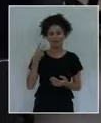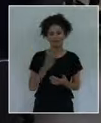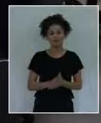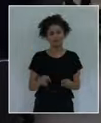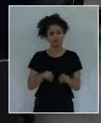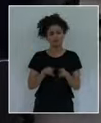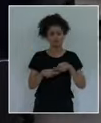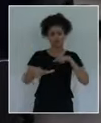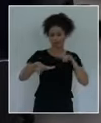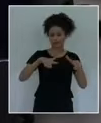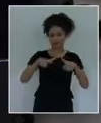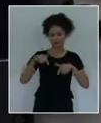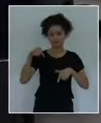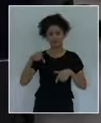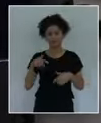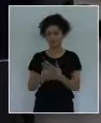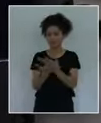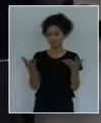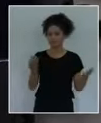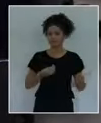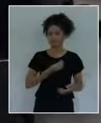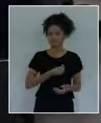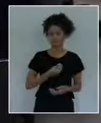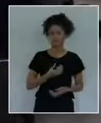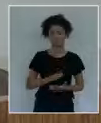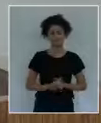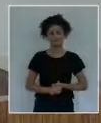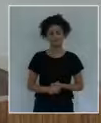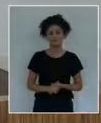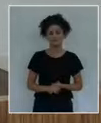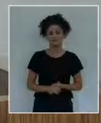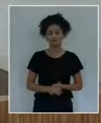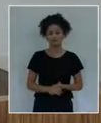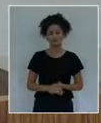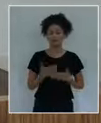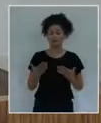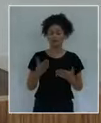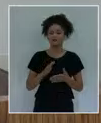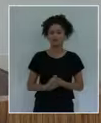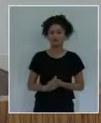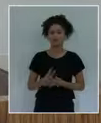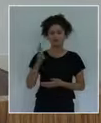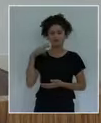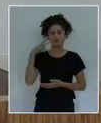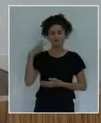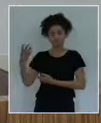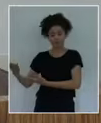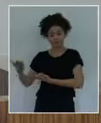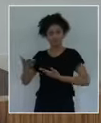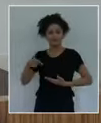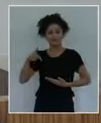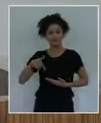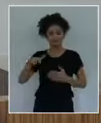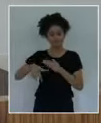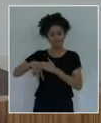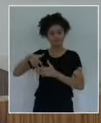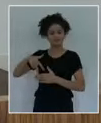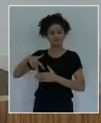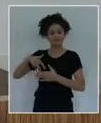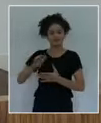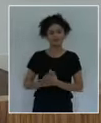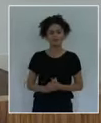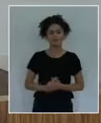dessa casa e aos convidados. Ao convite dos vereadores, eu estou aqui para falar sobre o monitoramento do Rio